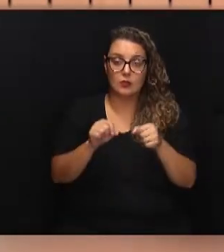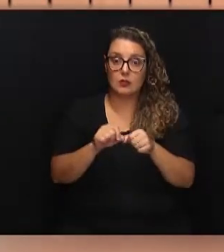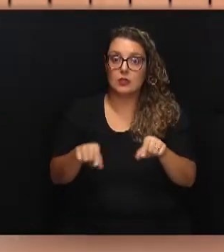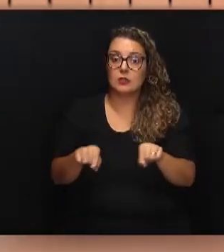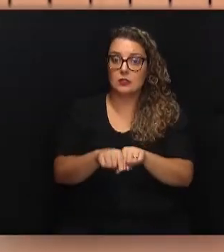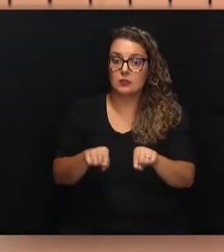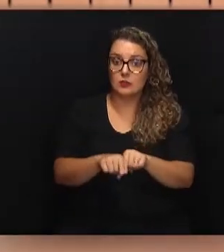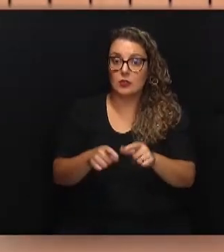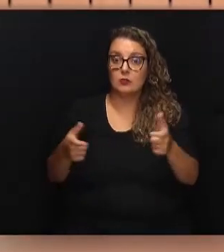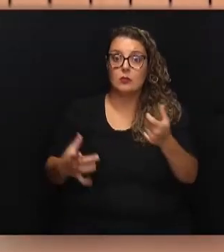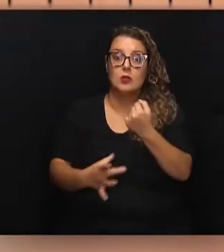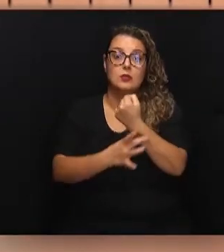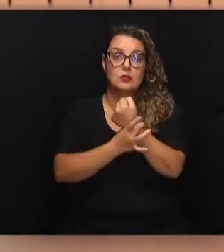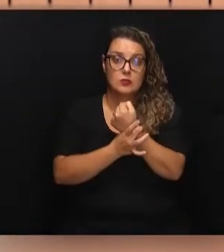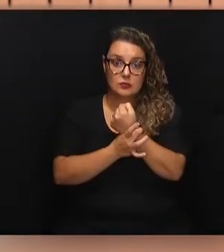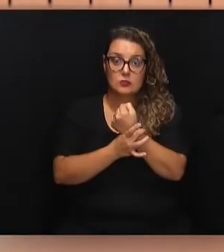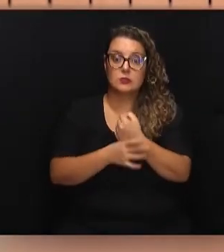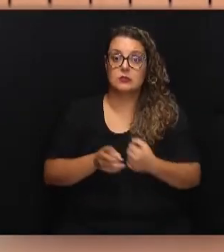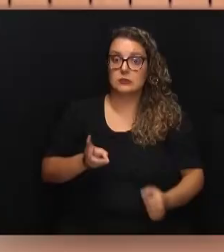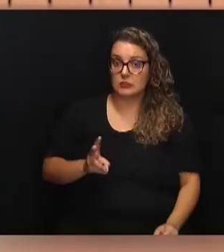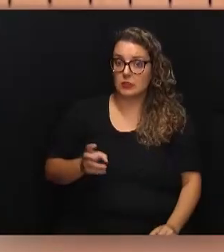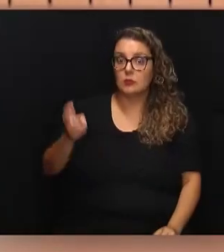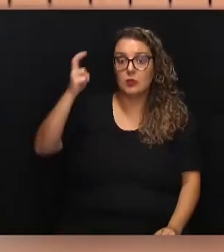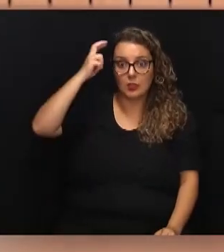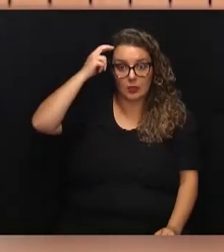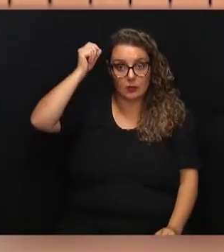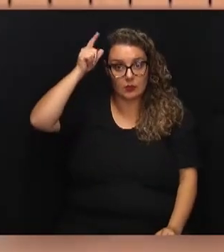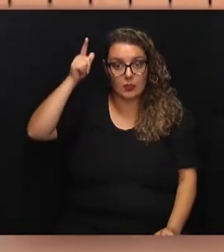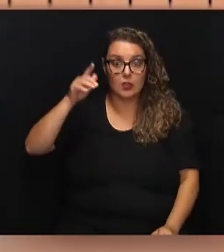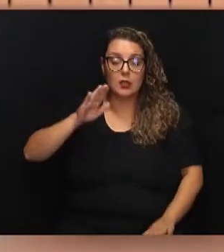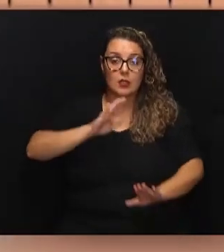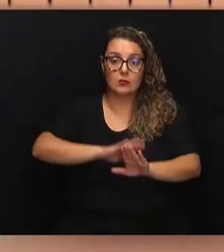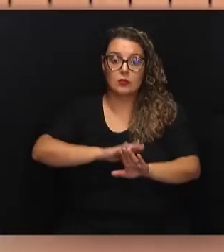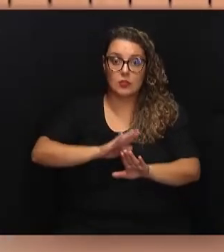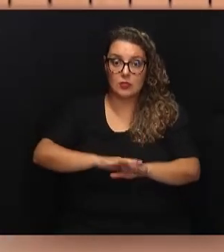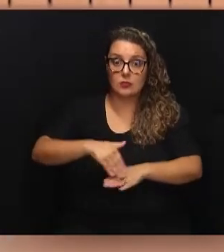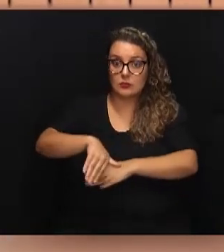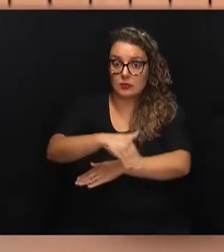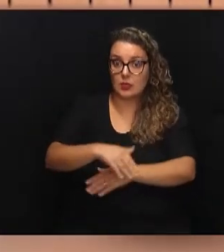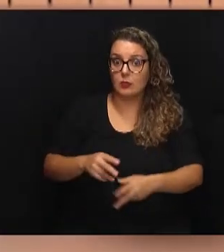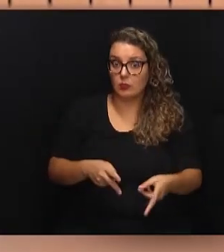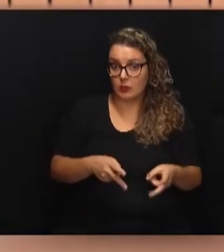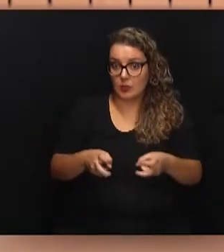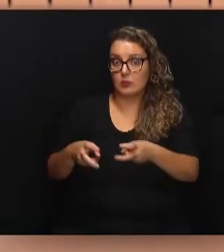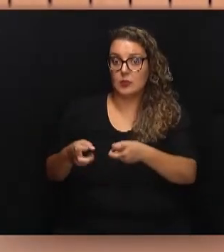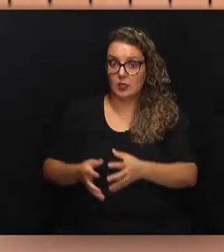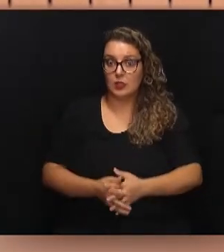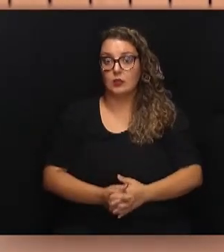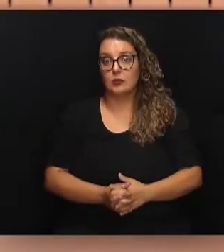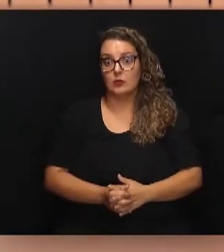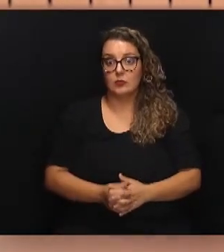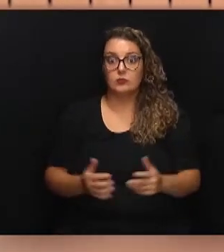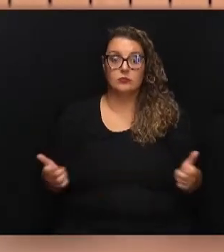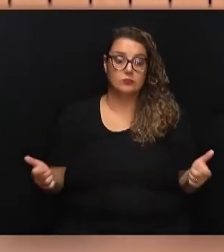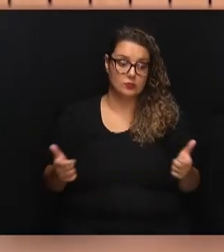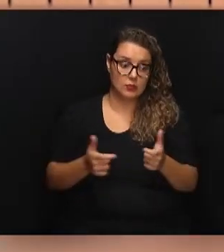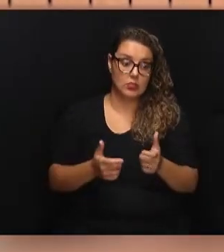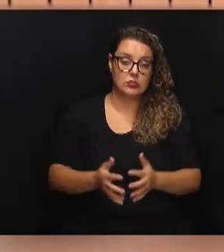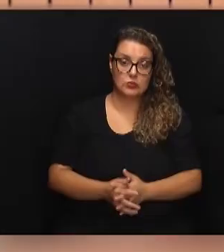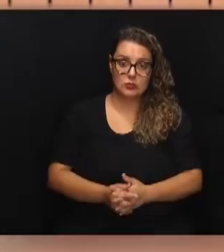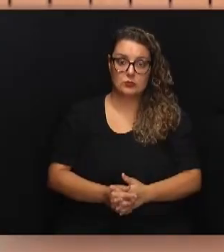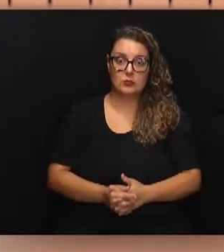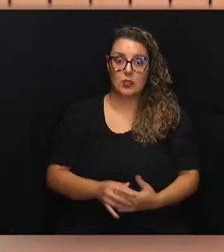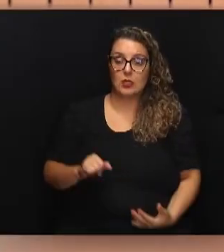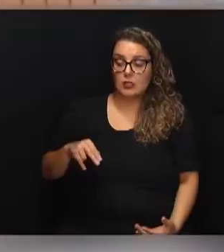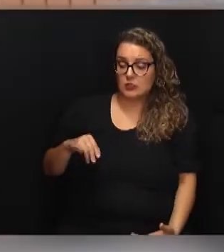tenha maior segurança. Cada vez que a cultura ela está ativa nas ruas, a gente percebe que diminui, né, a